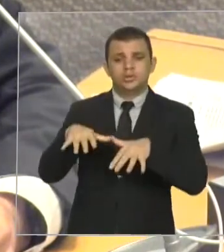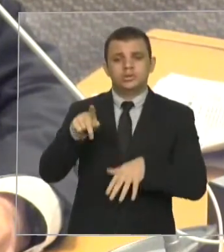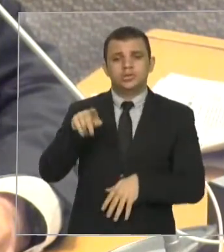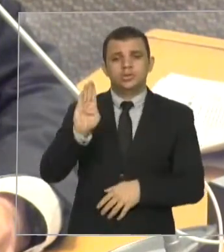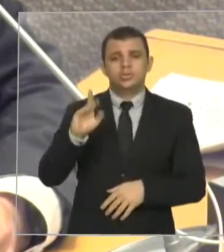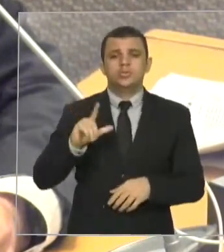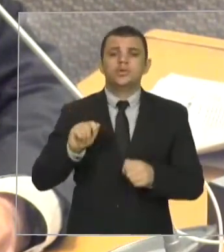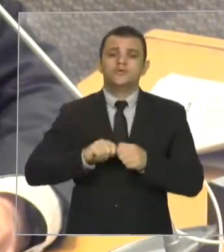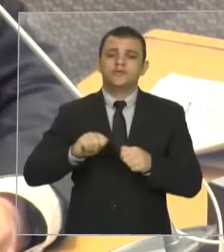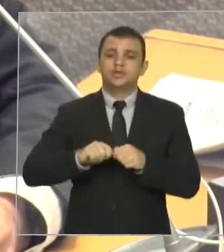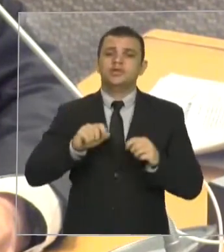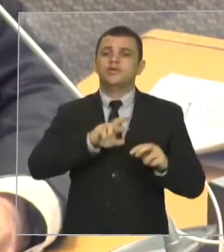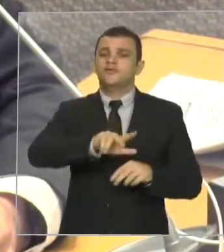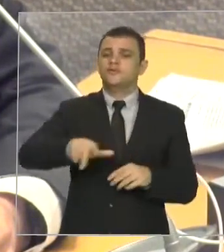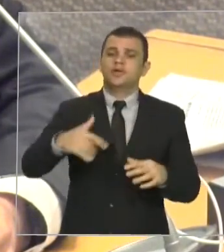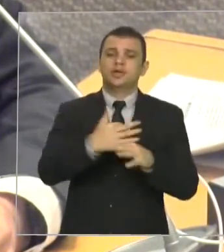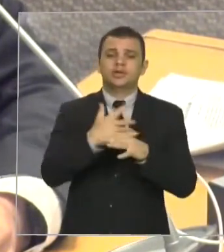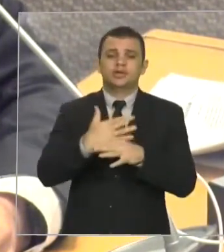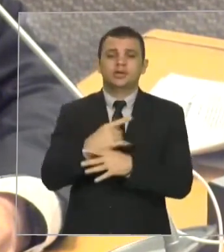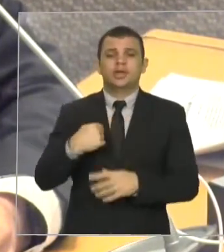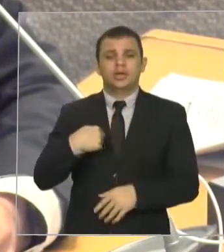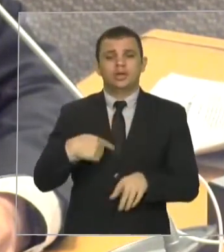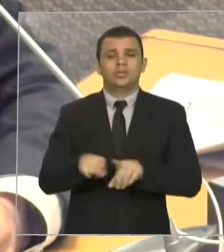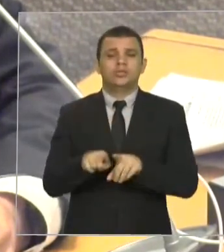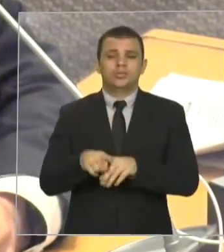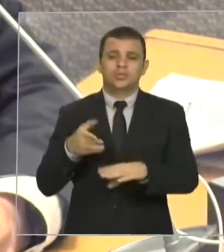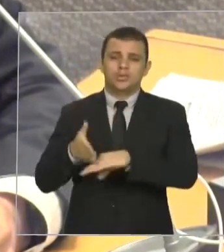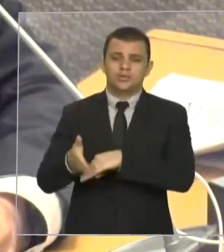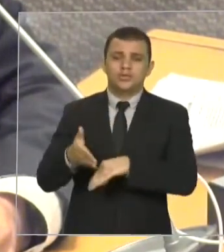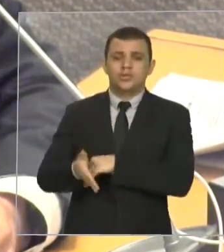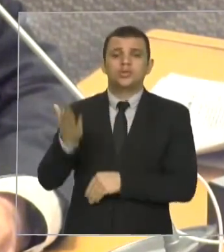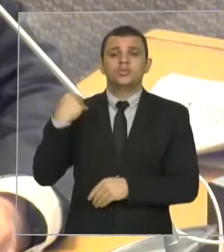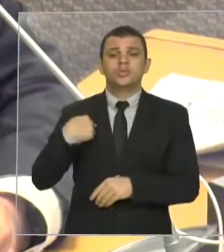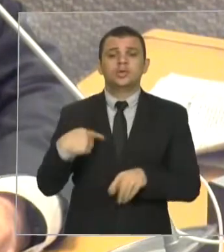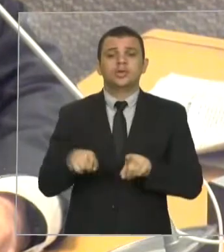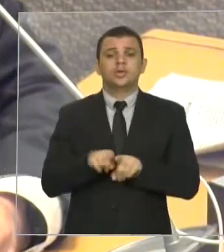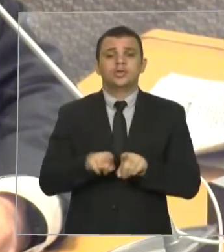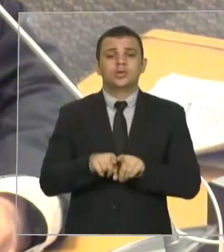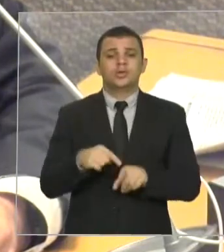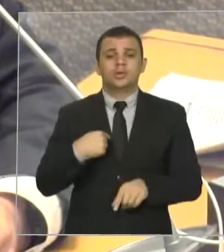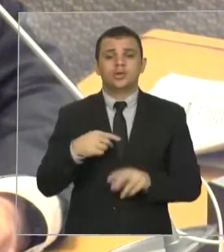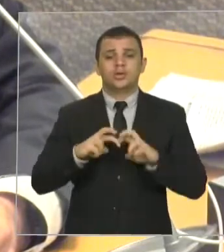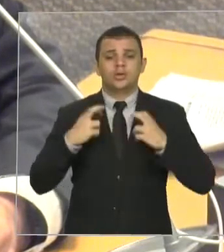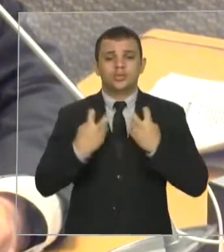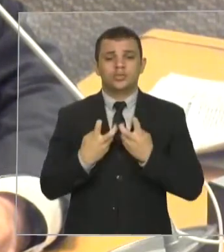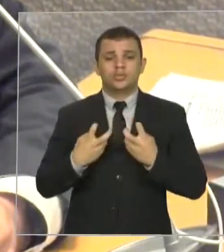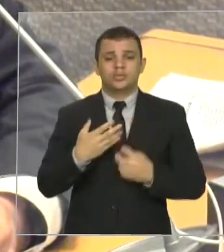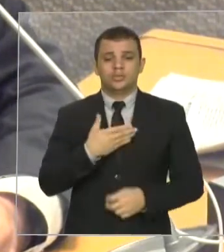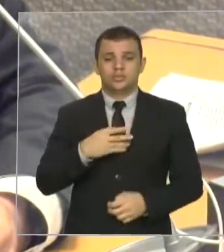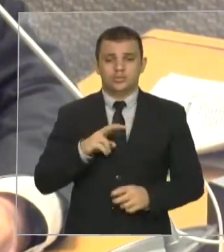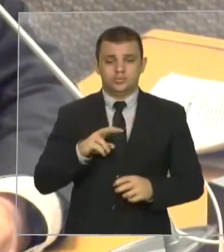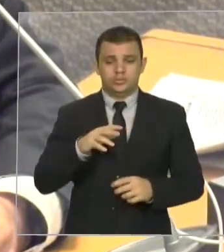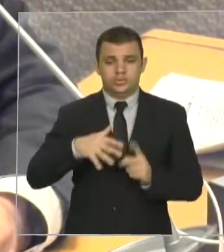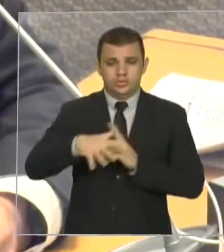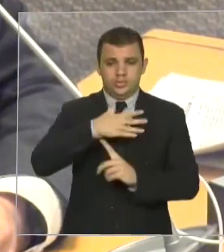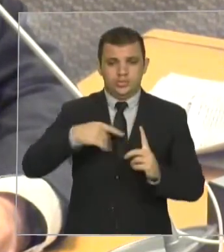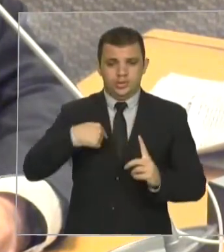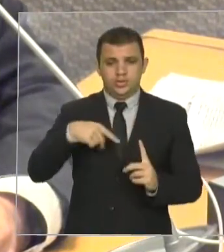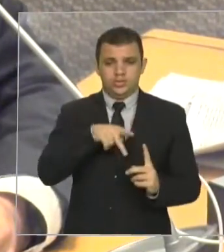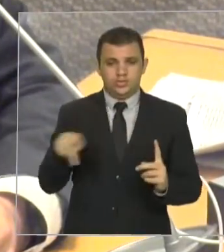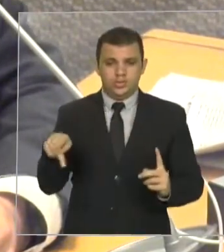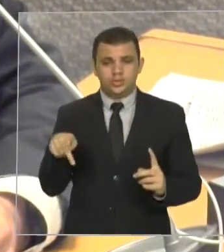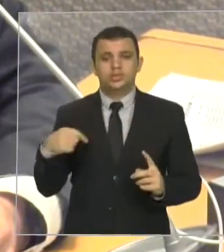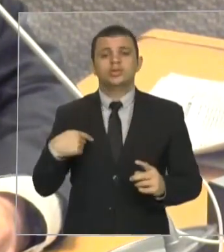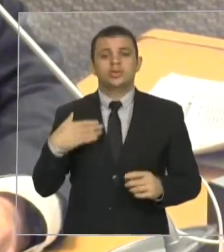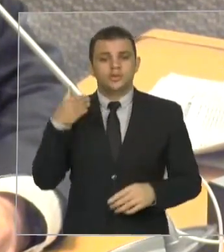diversas cidades. Assim como eu participei, na época, membro da Comissão de Meio Ambiente, de uma audiência pública em Timon, para a construção desse